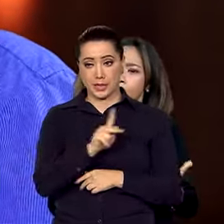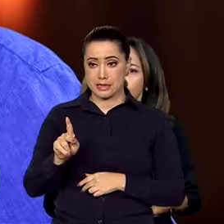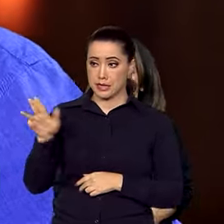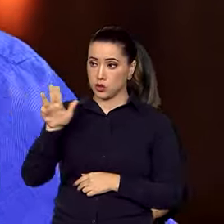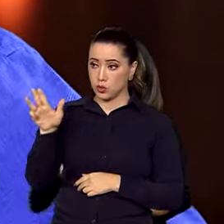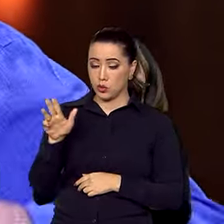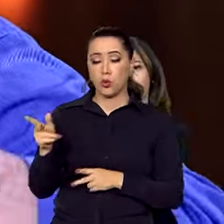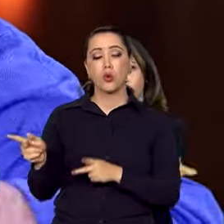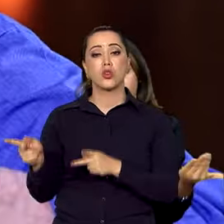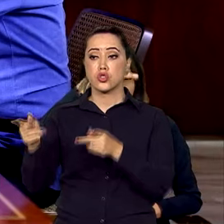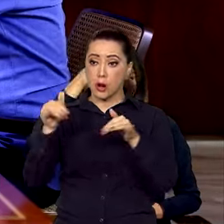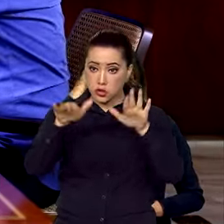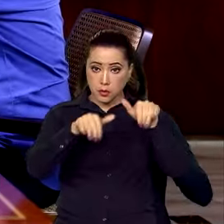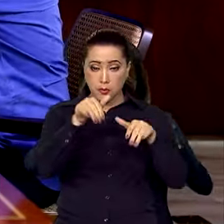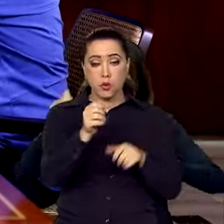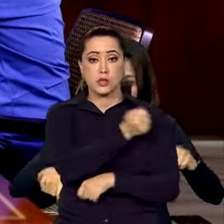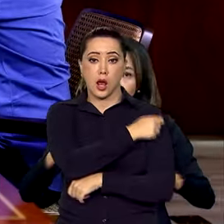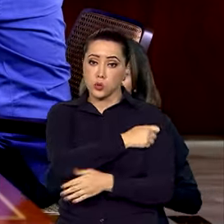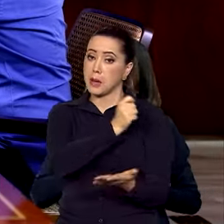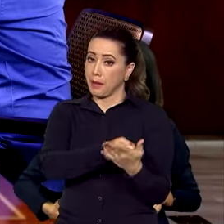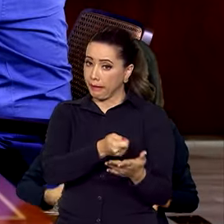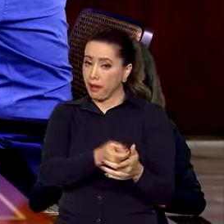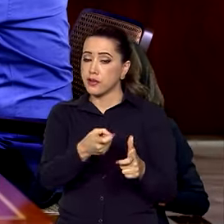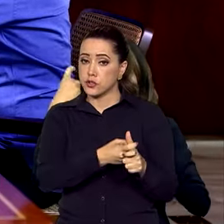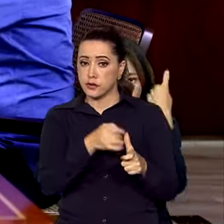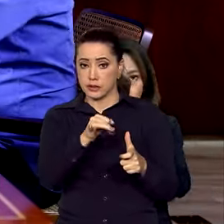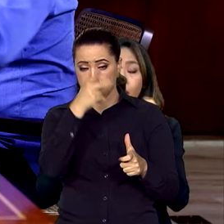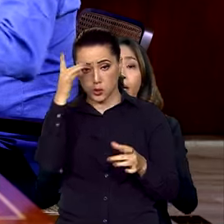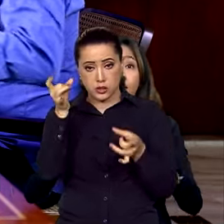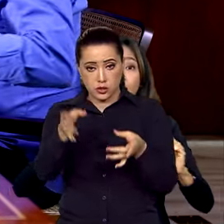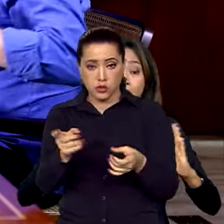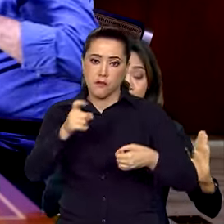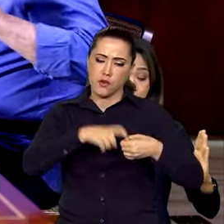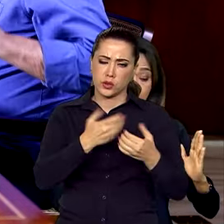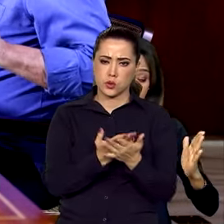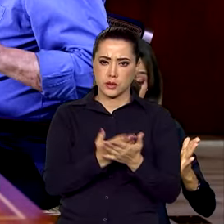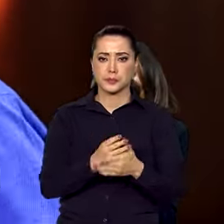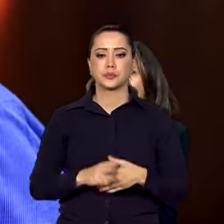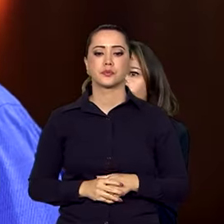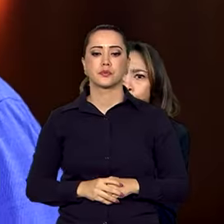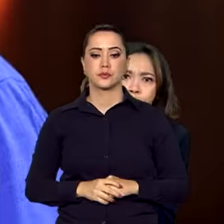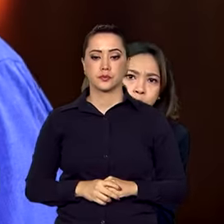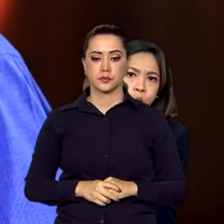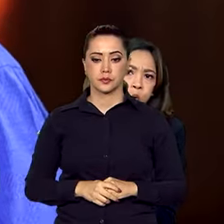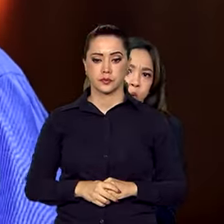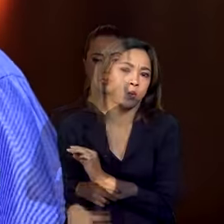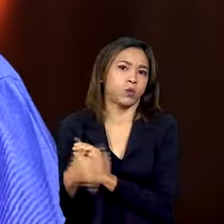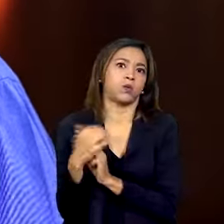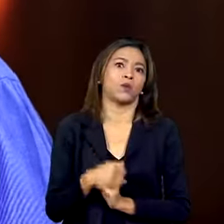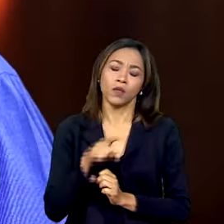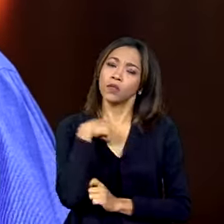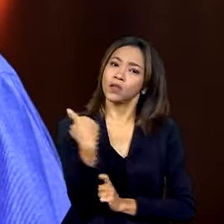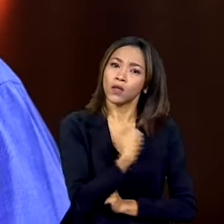a saldarem as dívidas e incentivou a quem desistiu voltar aos estudos. Nós estamos